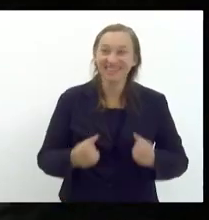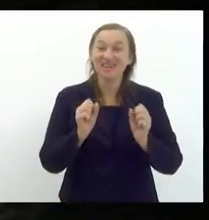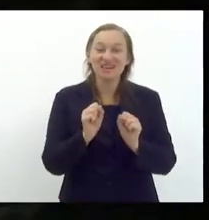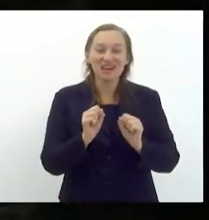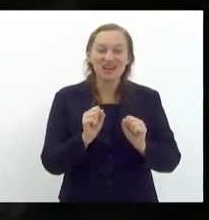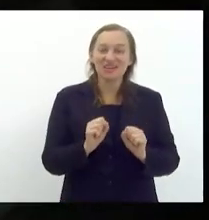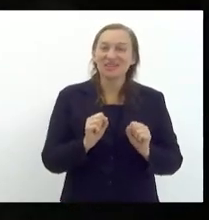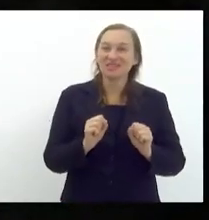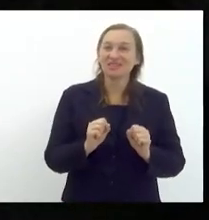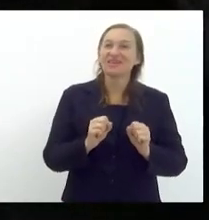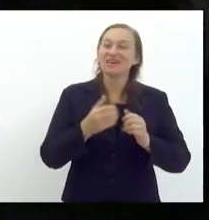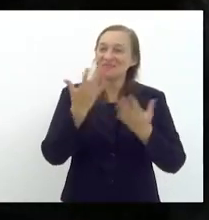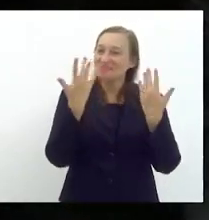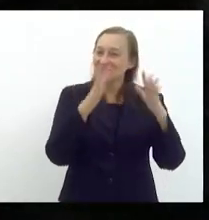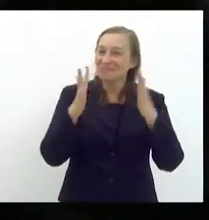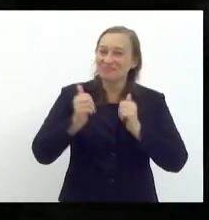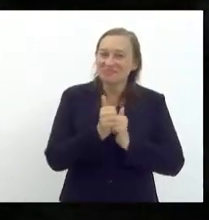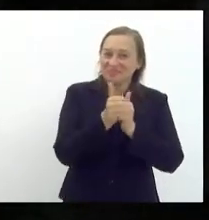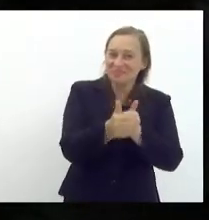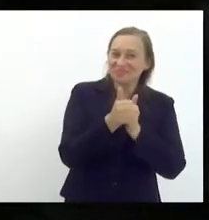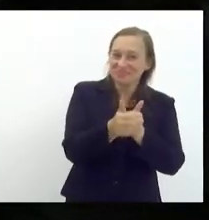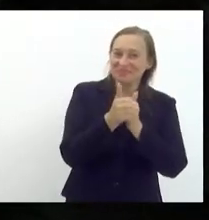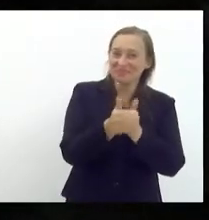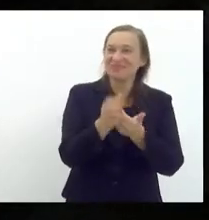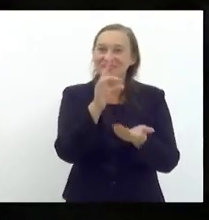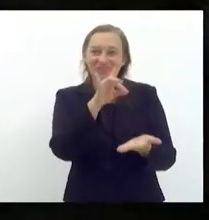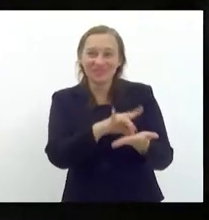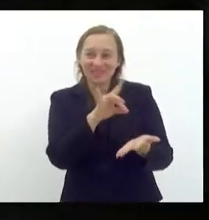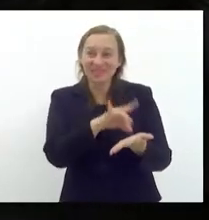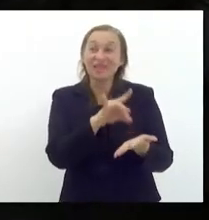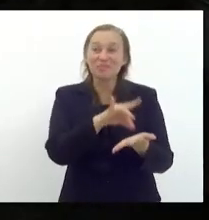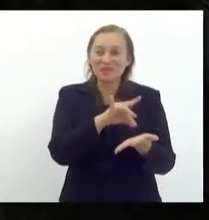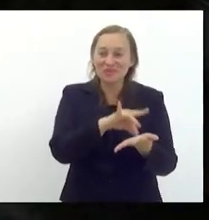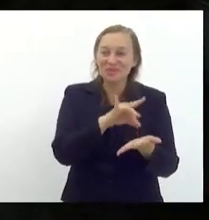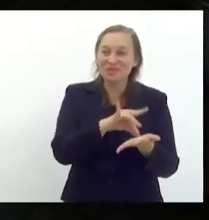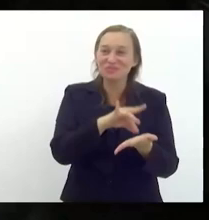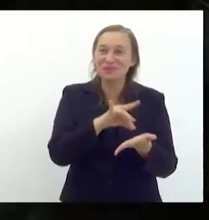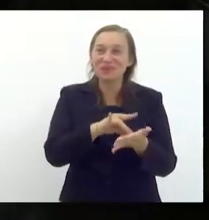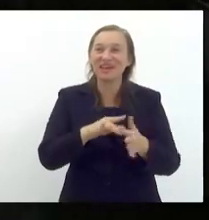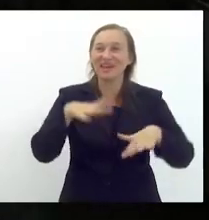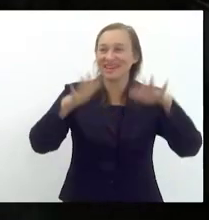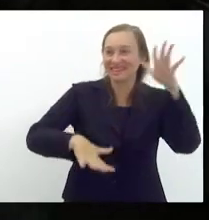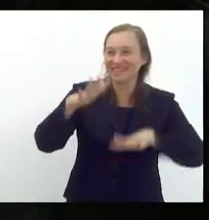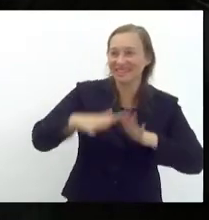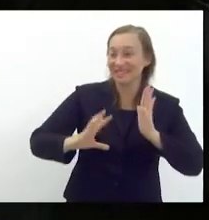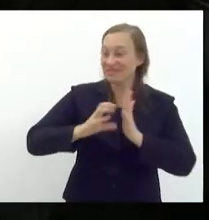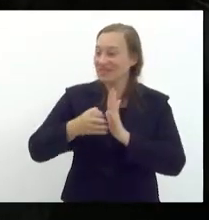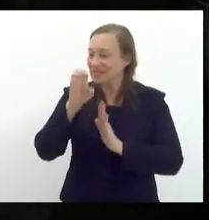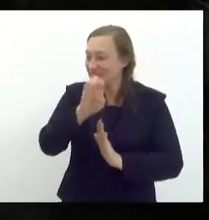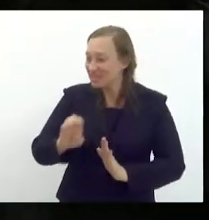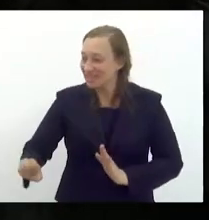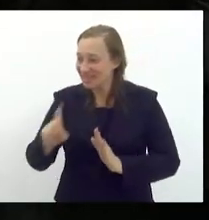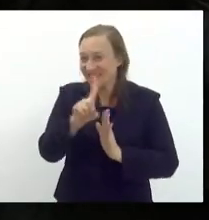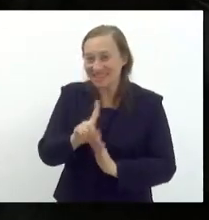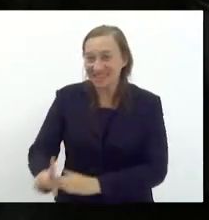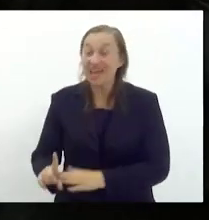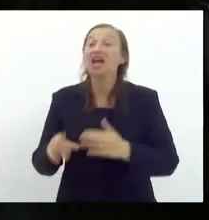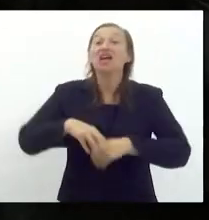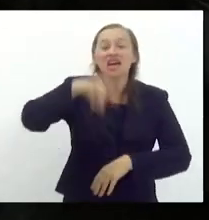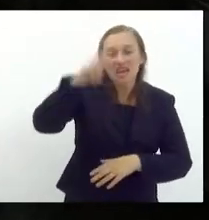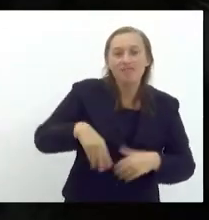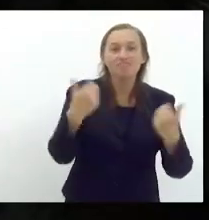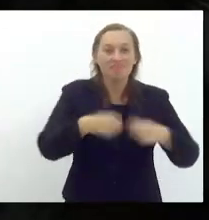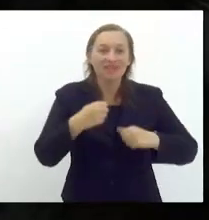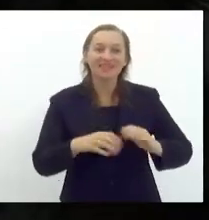parabenizá-lo pela condução que realmente Independente de direita de esquerda de ideologia quem precisa de